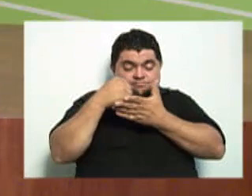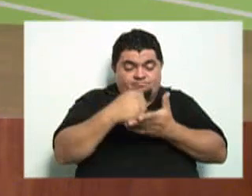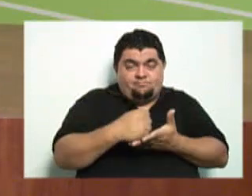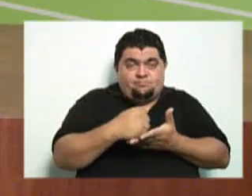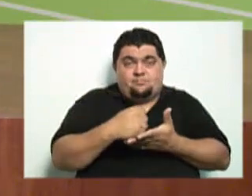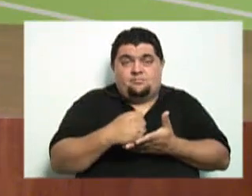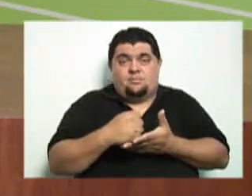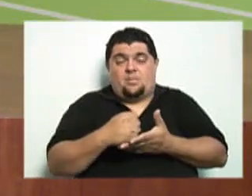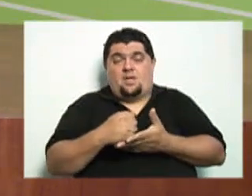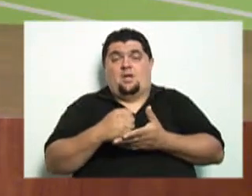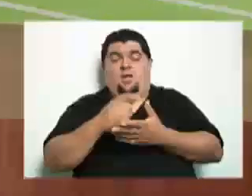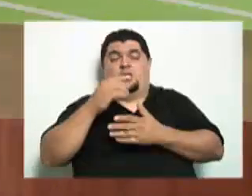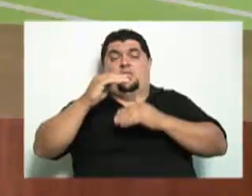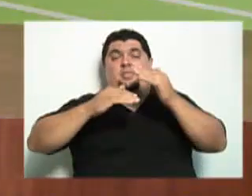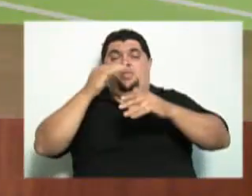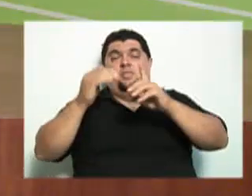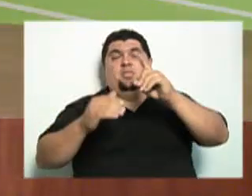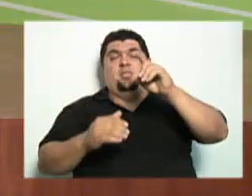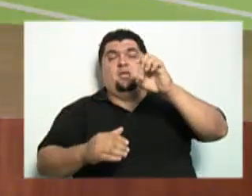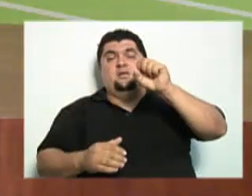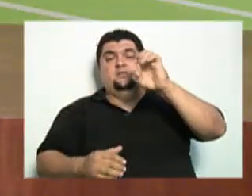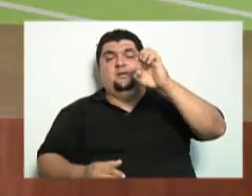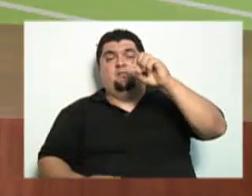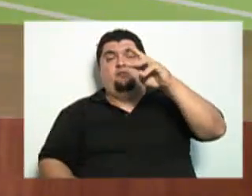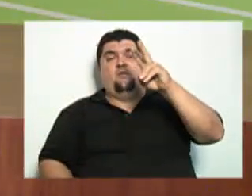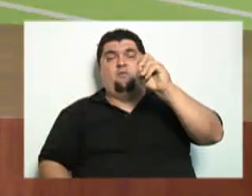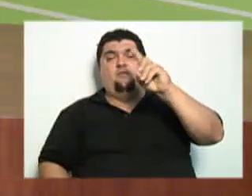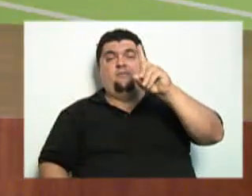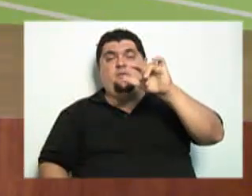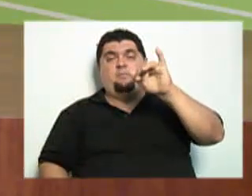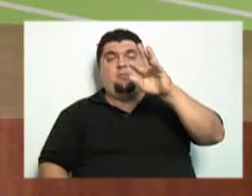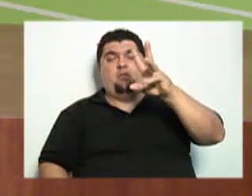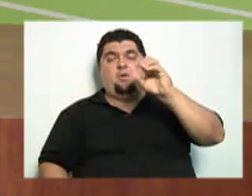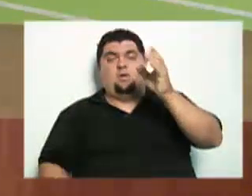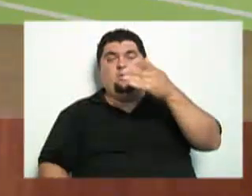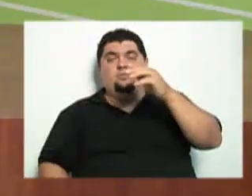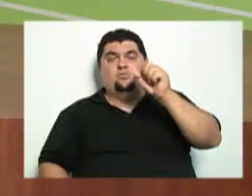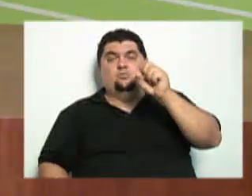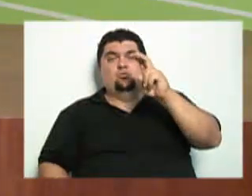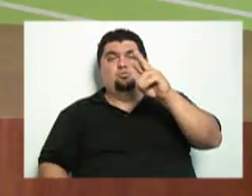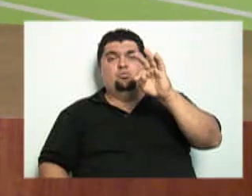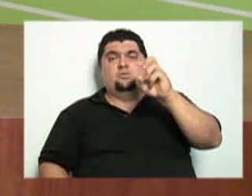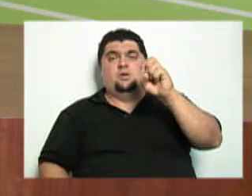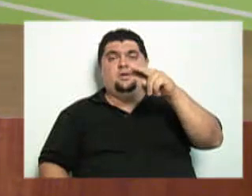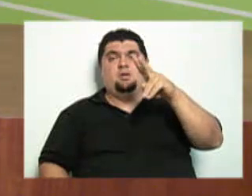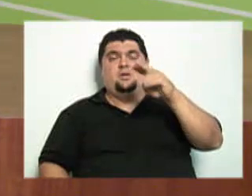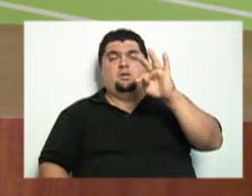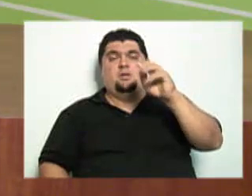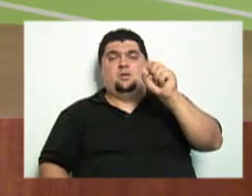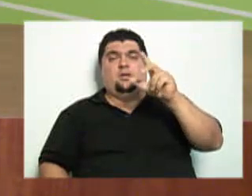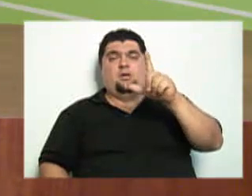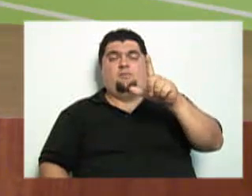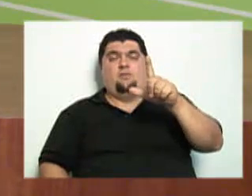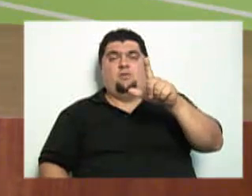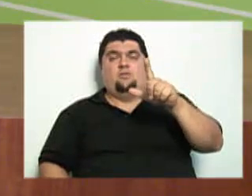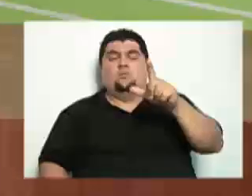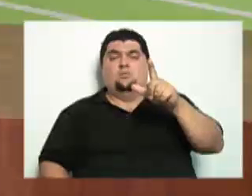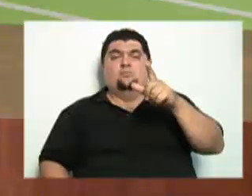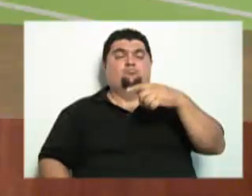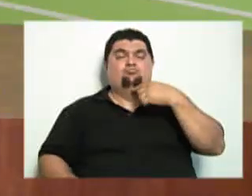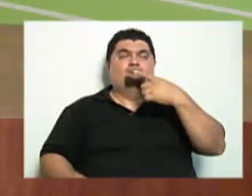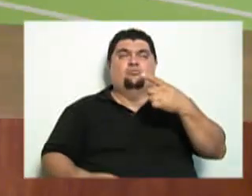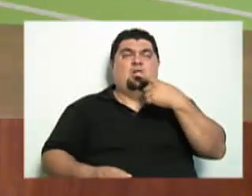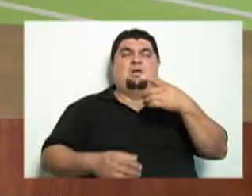o nome de desenvolvimento sustentável, porque essa exploração dos recursos naturais, ela não pode ser descabida, ela não pode ser